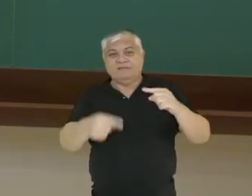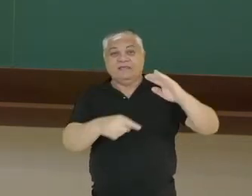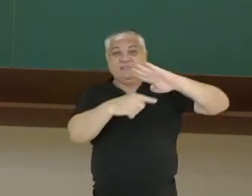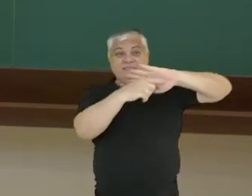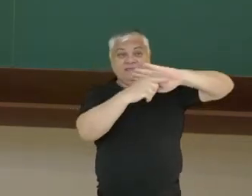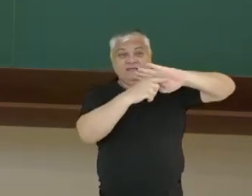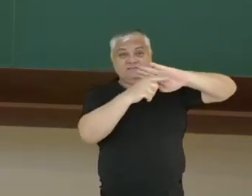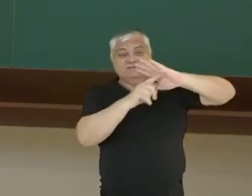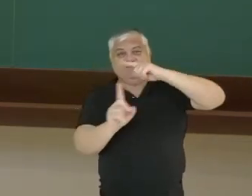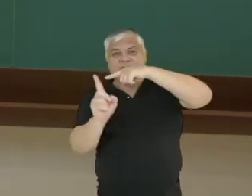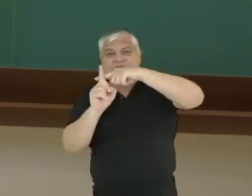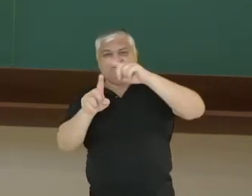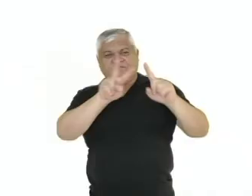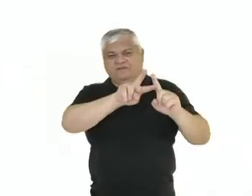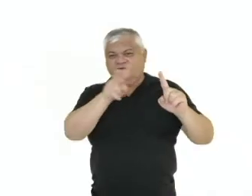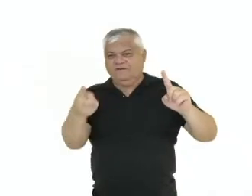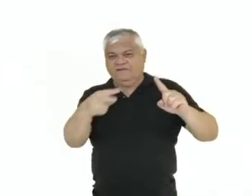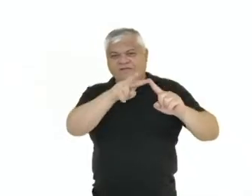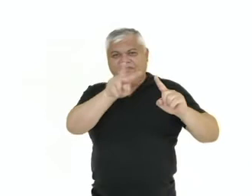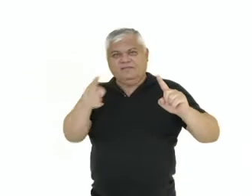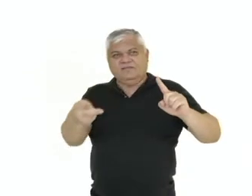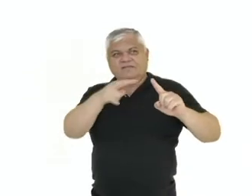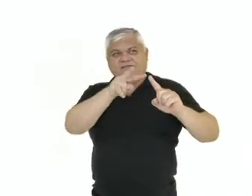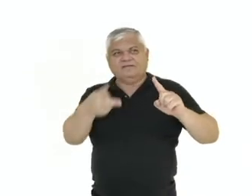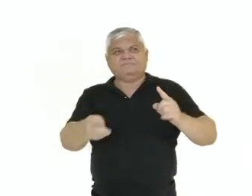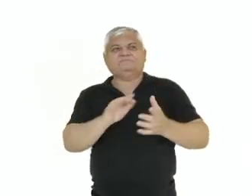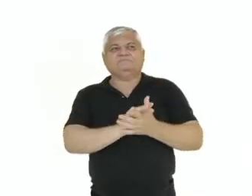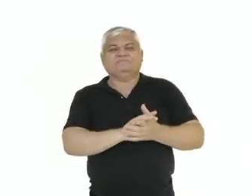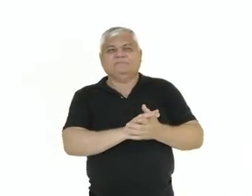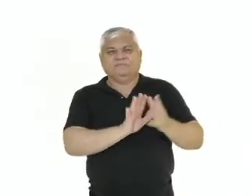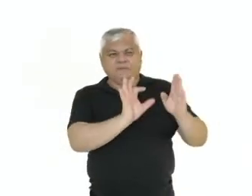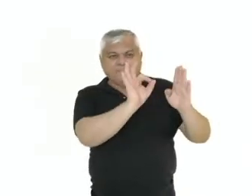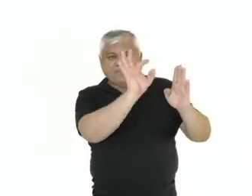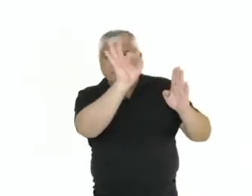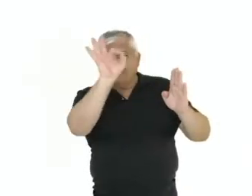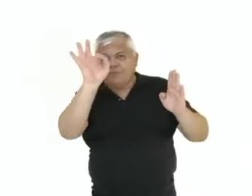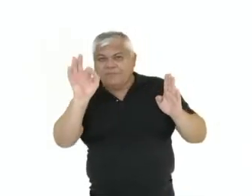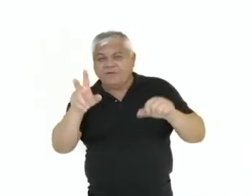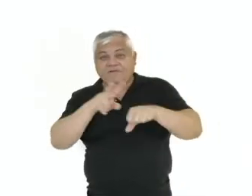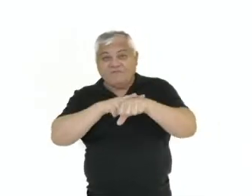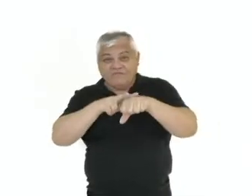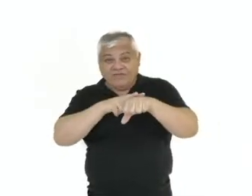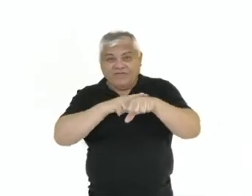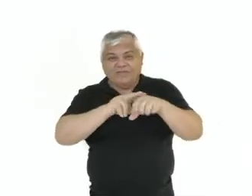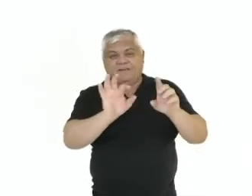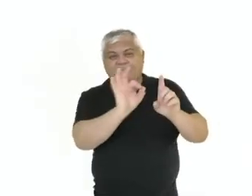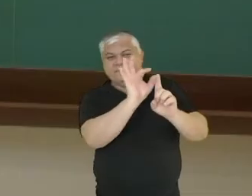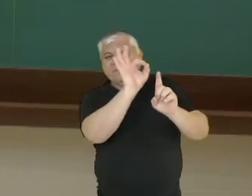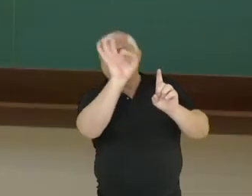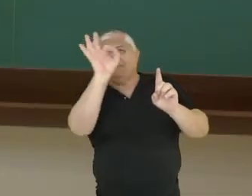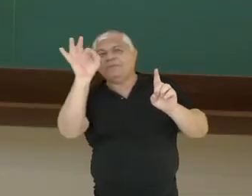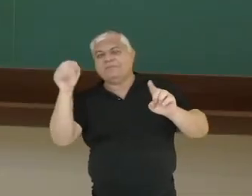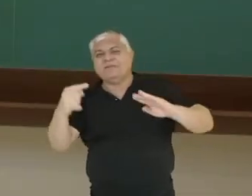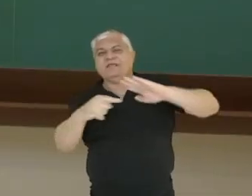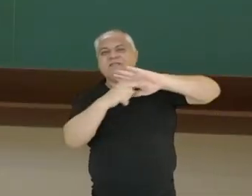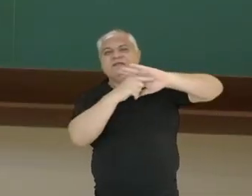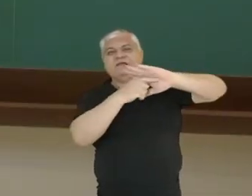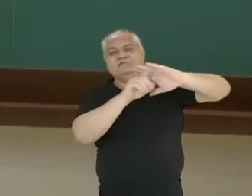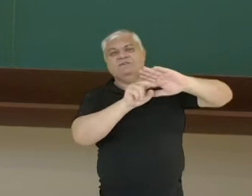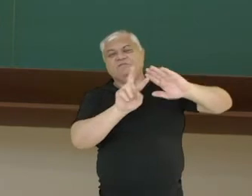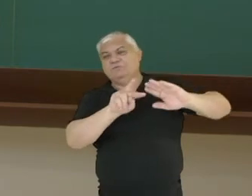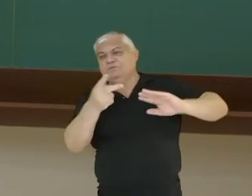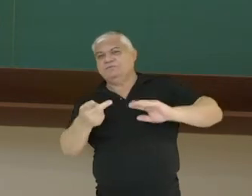positivo, aqui são representados pelas bolinhas verdes, sempre do ânodo para o cátodo, do negativo para o positivo.